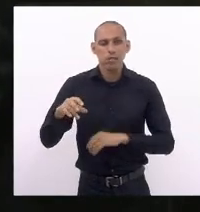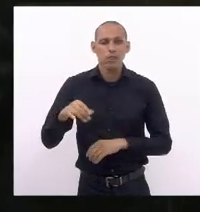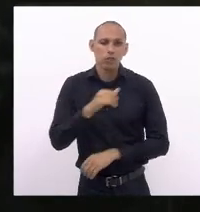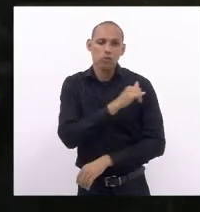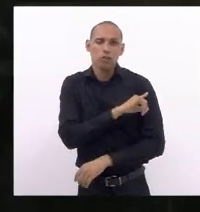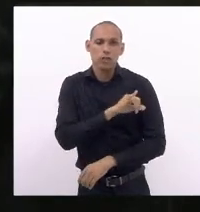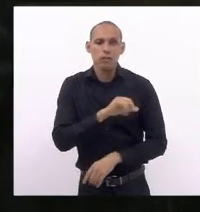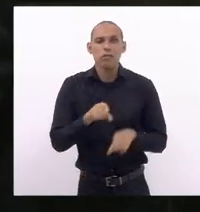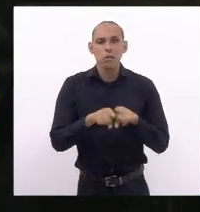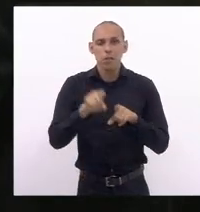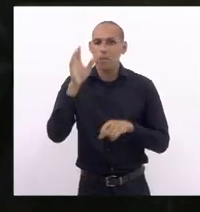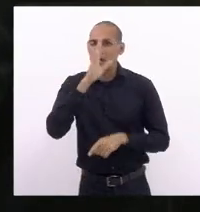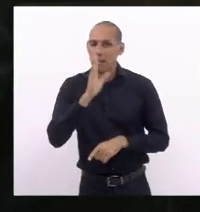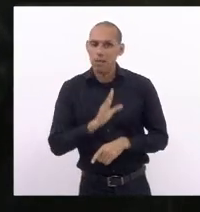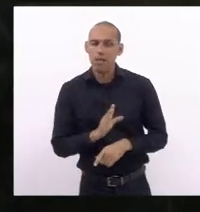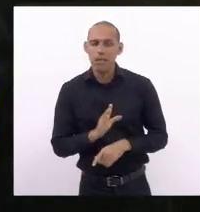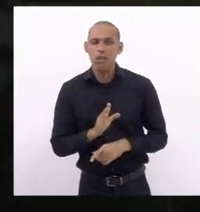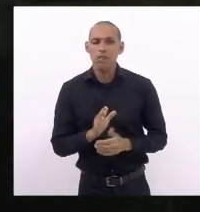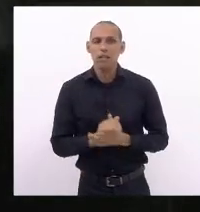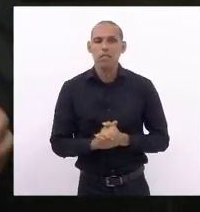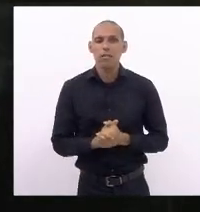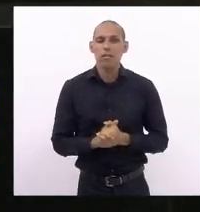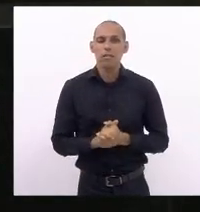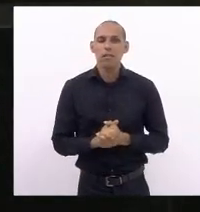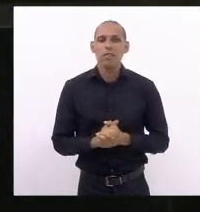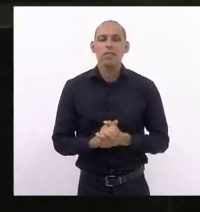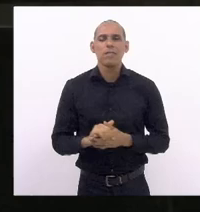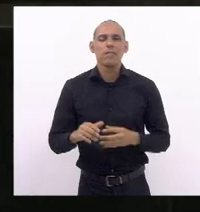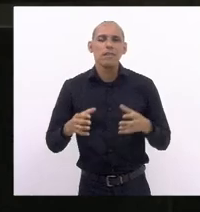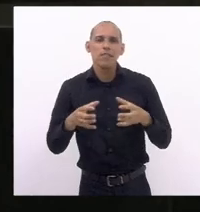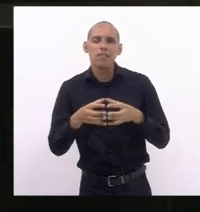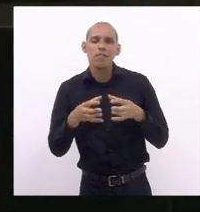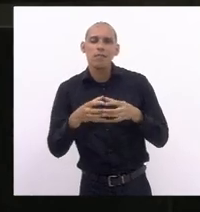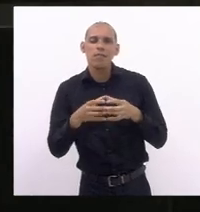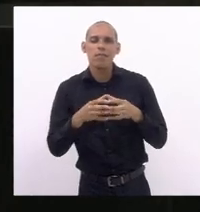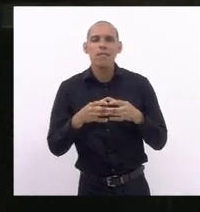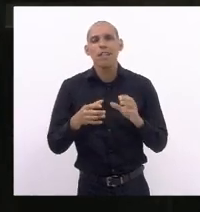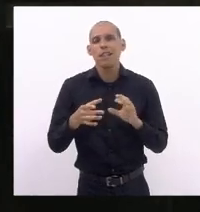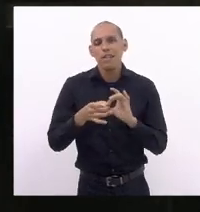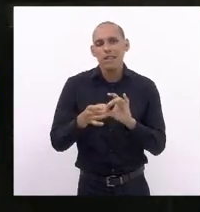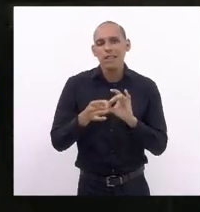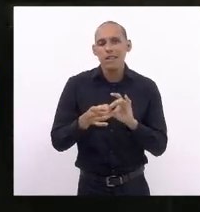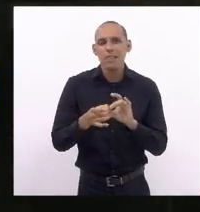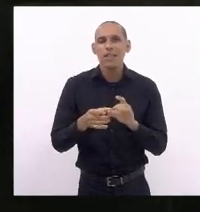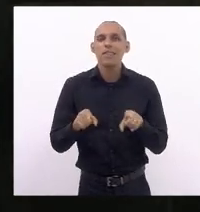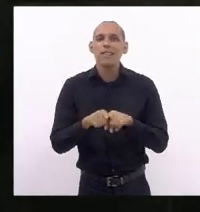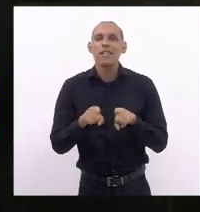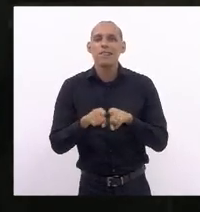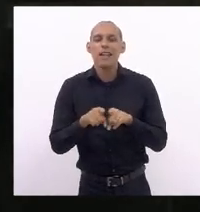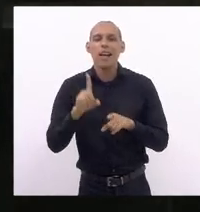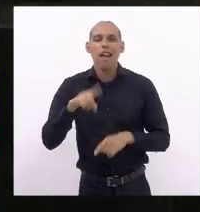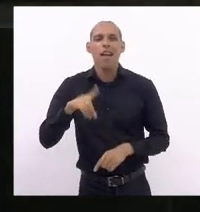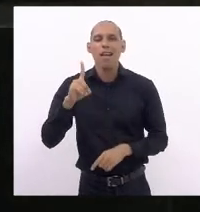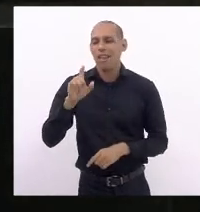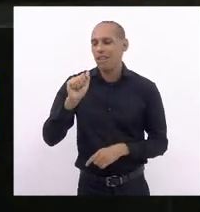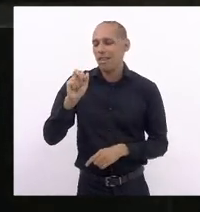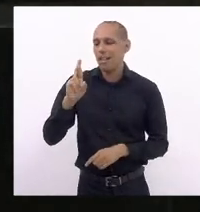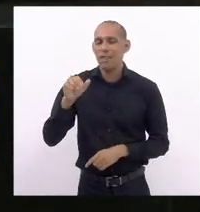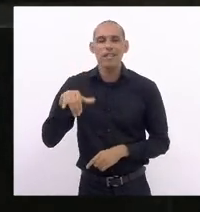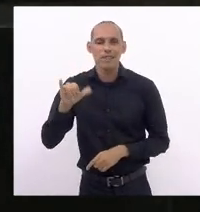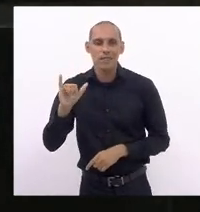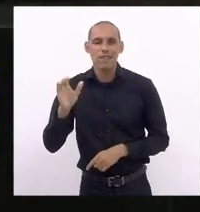com os Centros Integrados de Educação Pública, foi senador da República, enfim, eu me refiro naturalmente a Darcy Ribeiro,